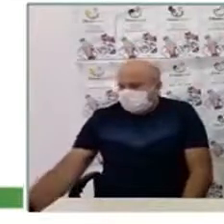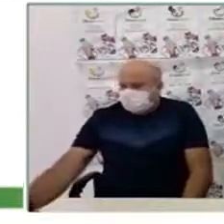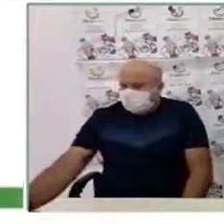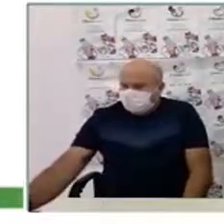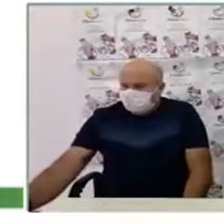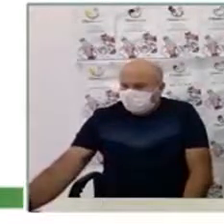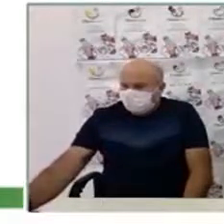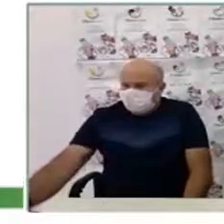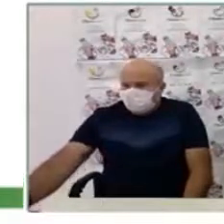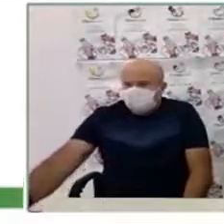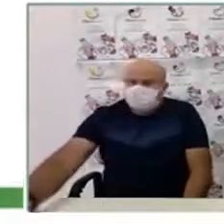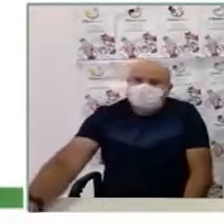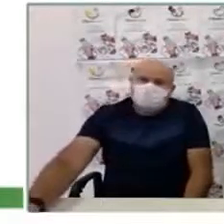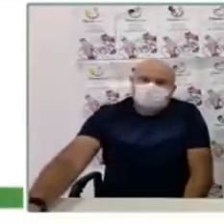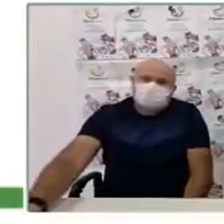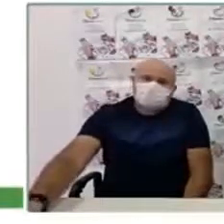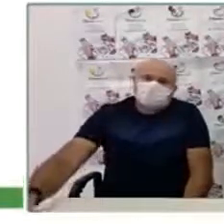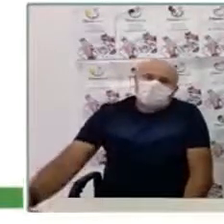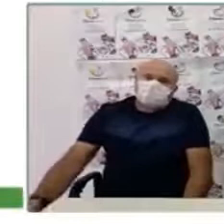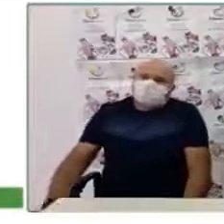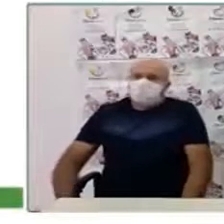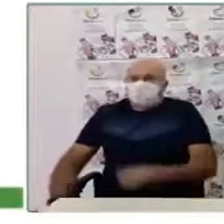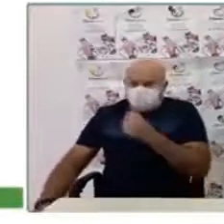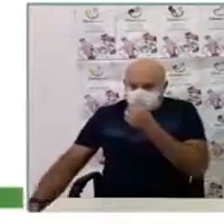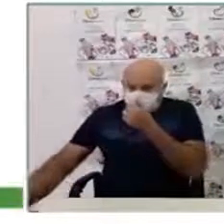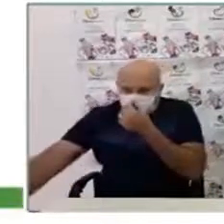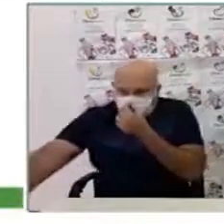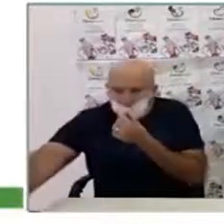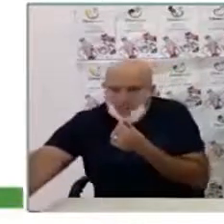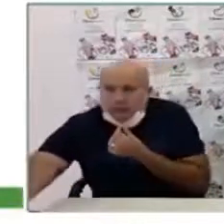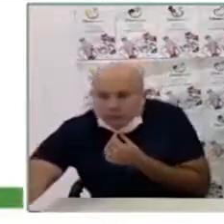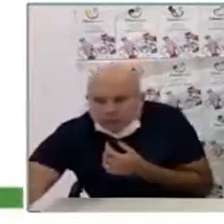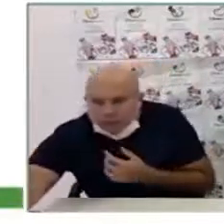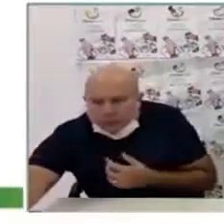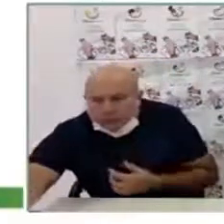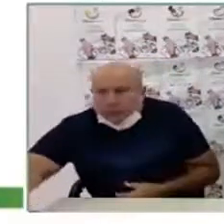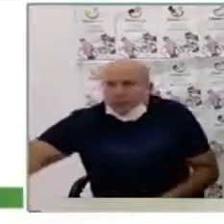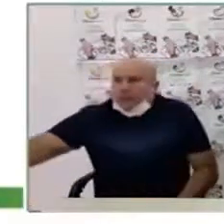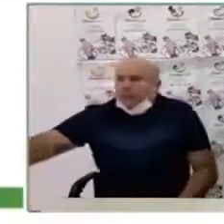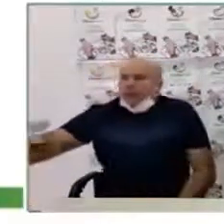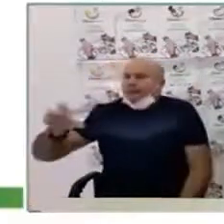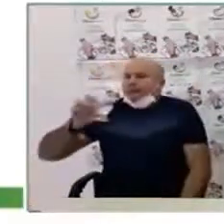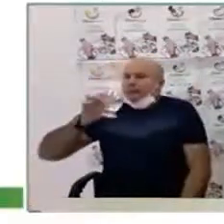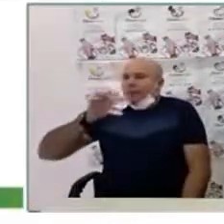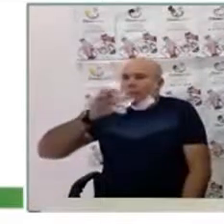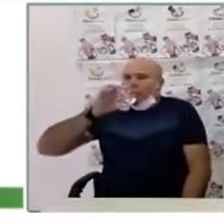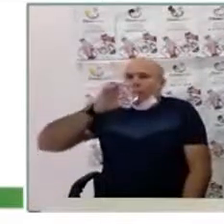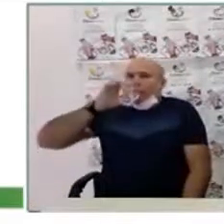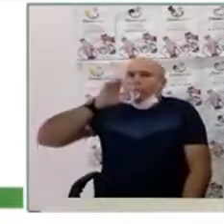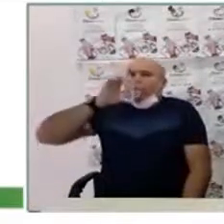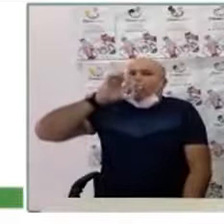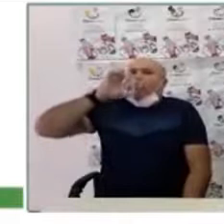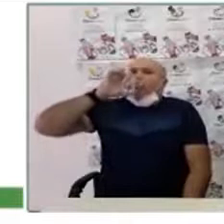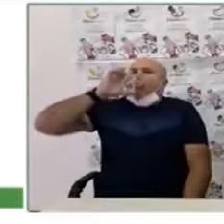de Rutherford, deu uma aprimorada e surgiu então os postulados de Bohr. Ele disse que cada elétron se movimenta ao redor do núcleo um